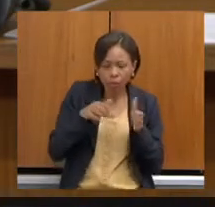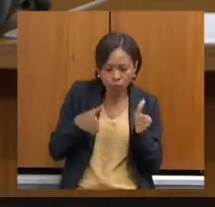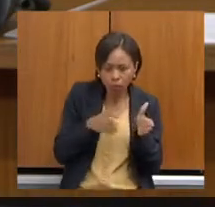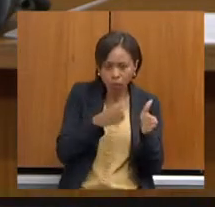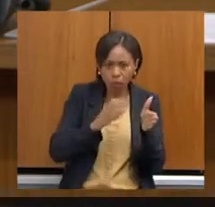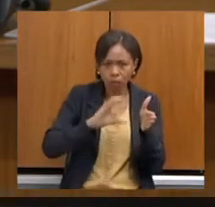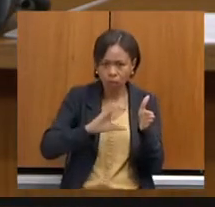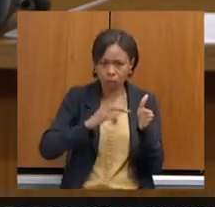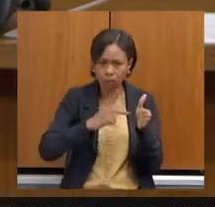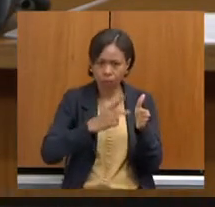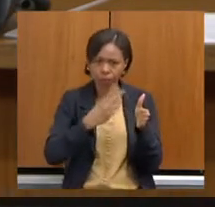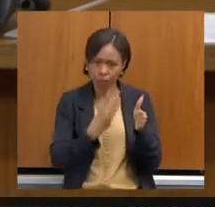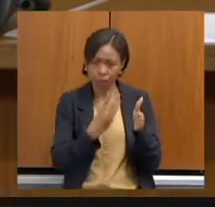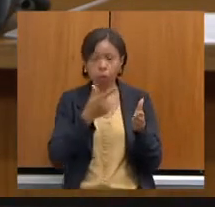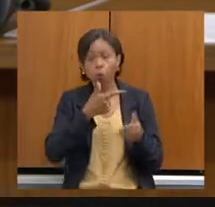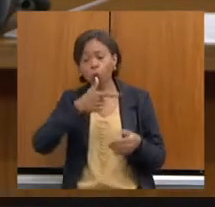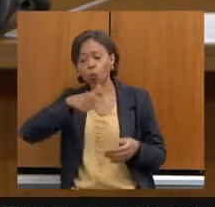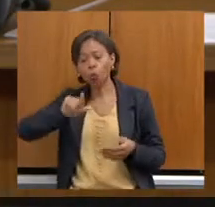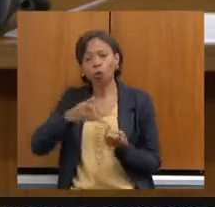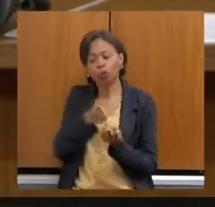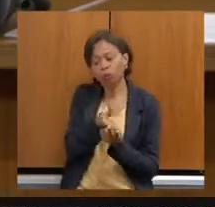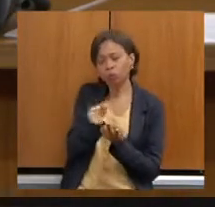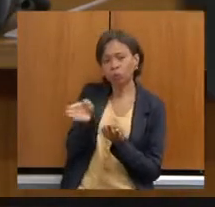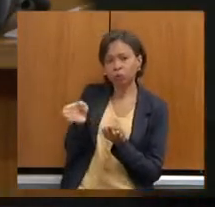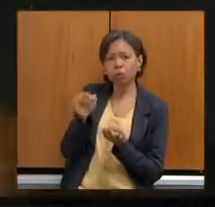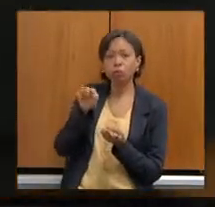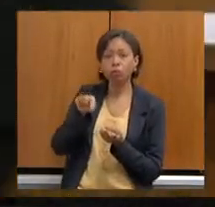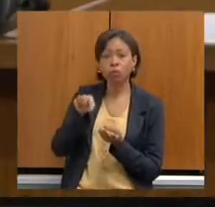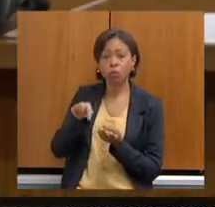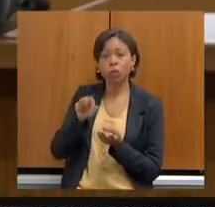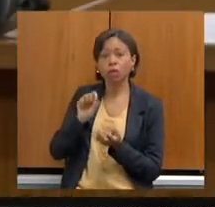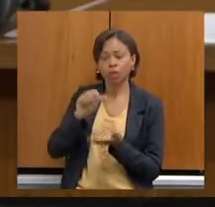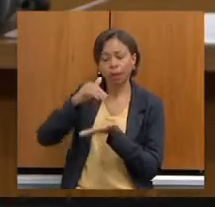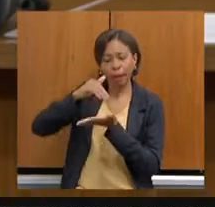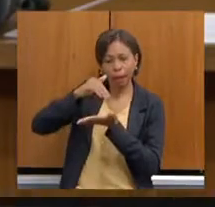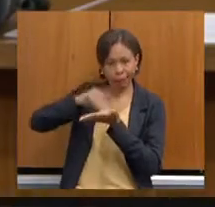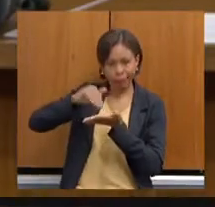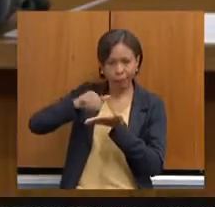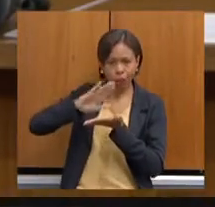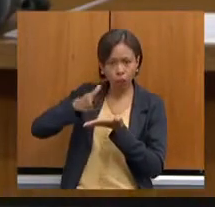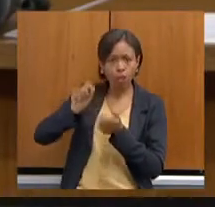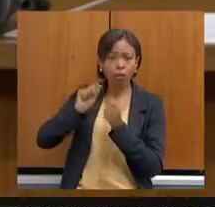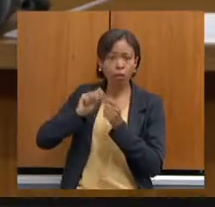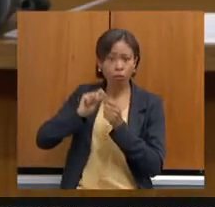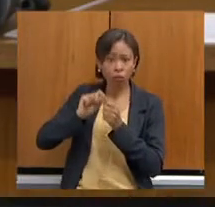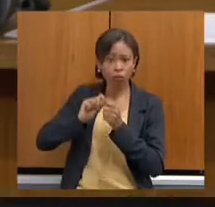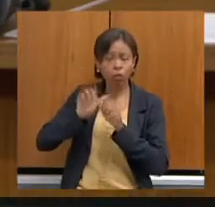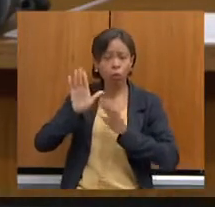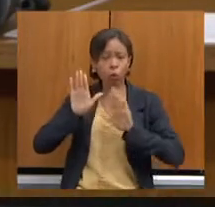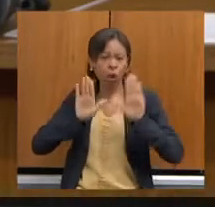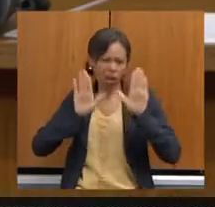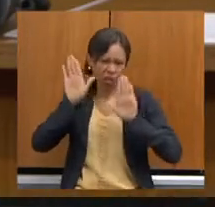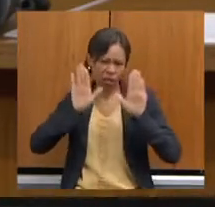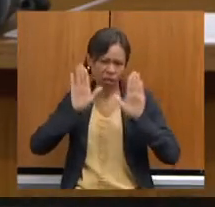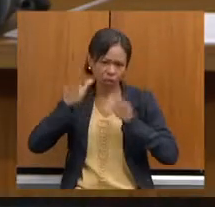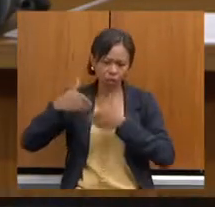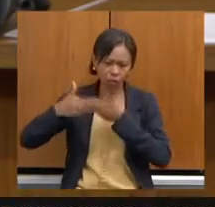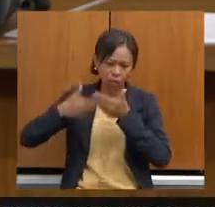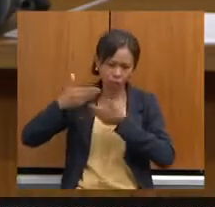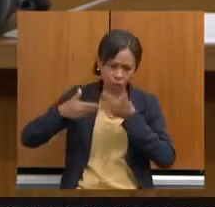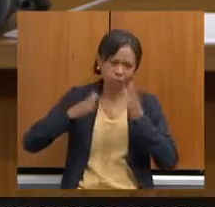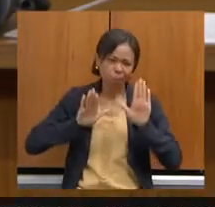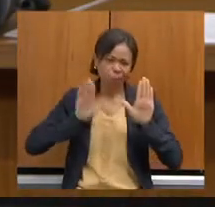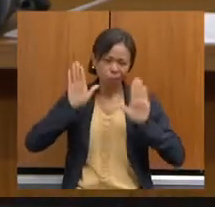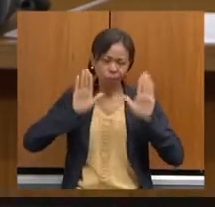é e de um outro paralela enquanto isso caminho nós também abrindo a secretaria um processo licitatório para